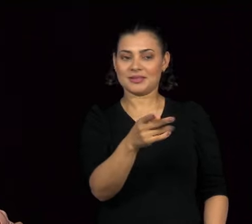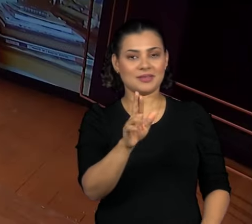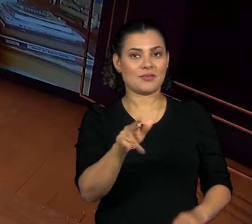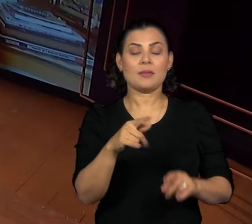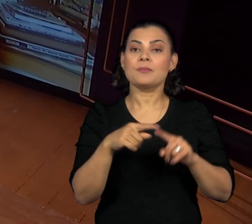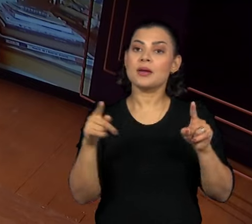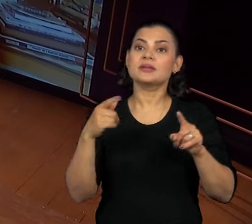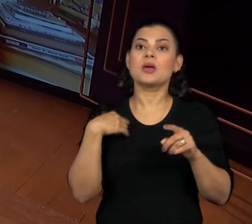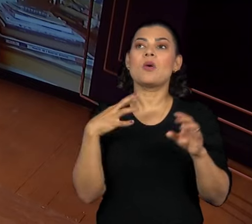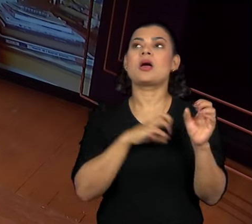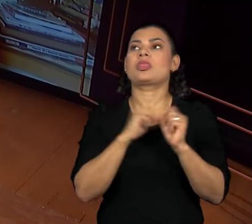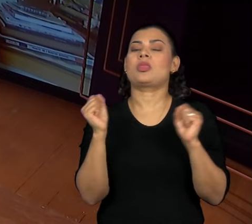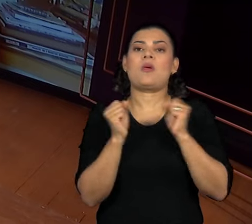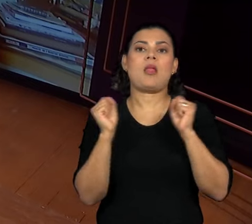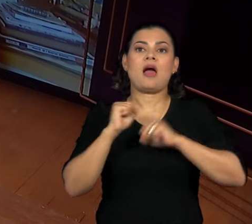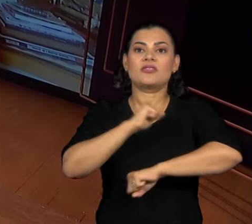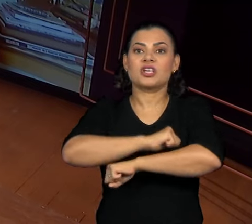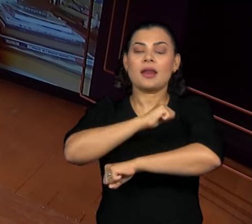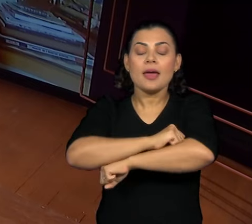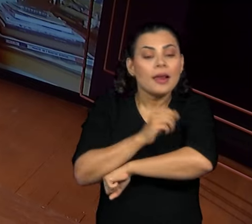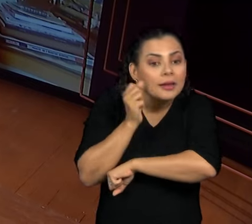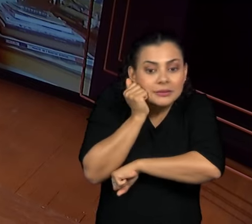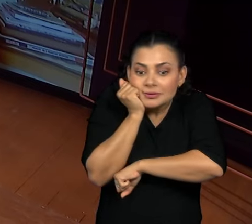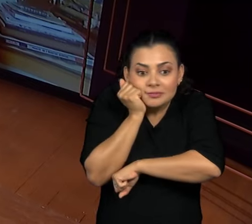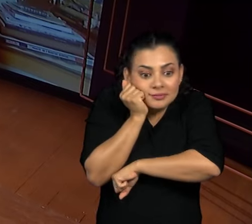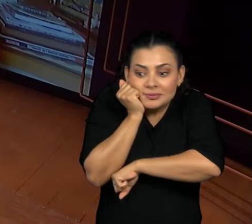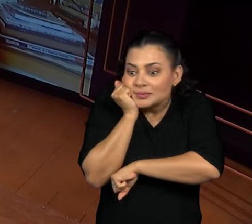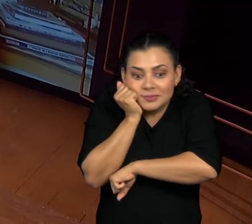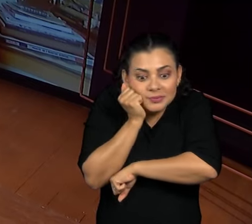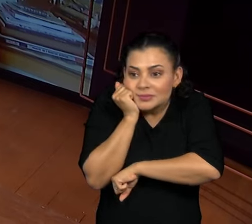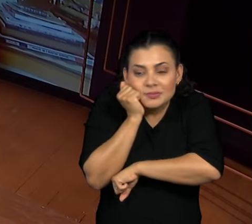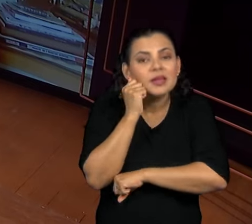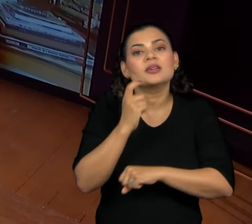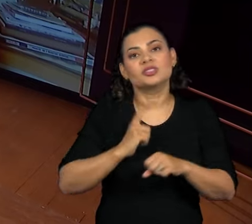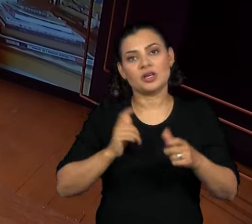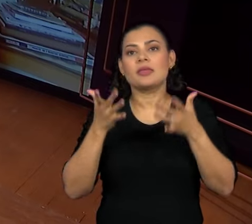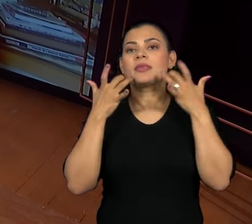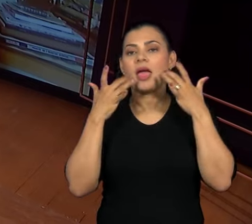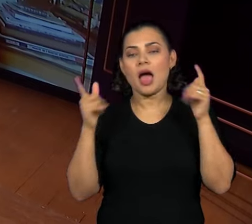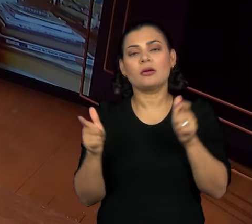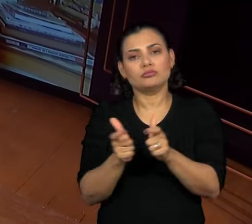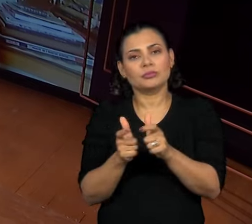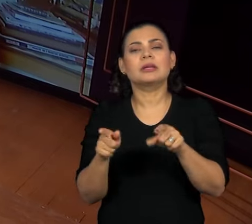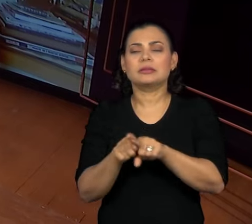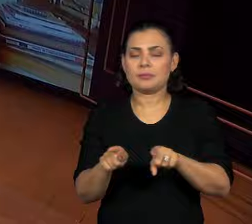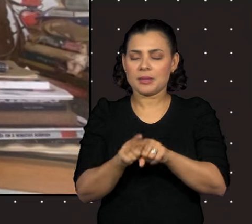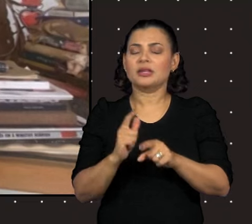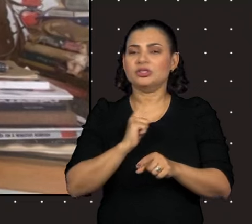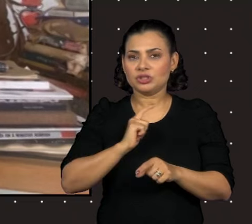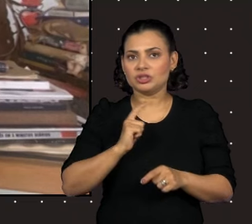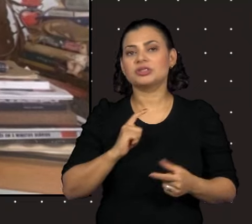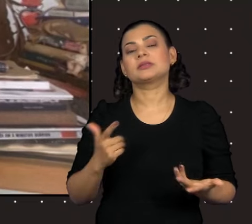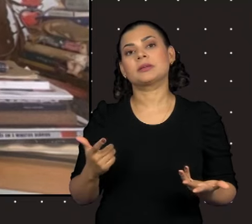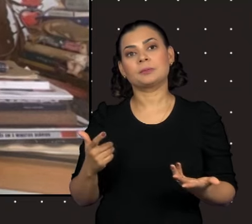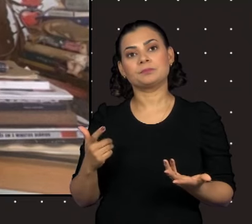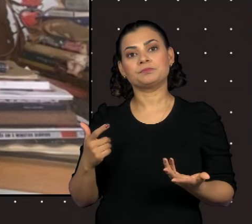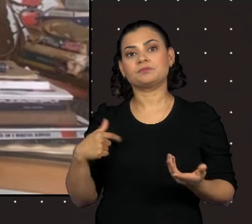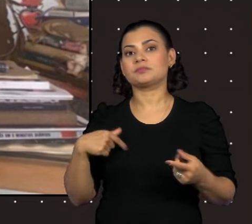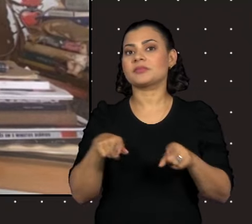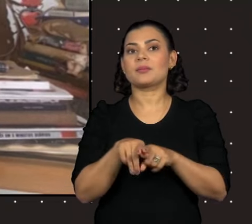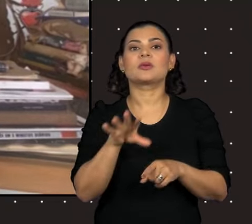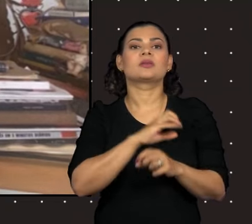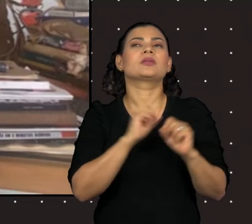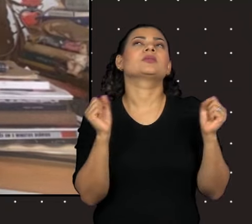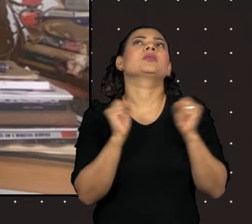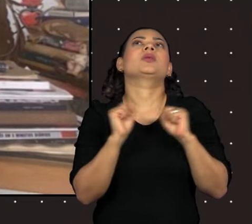Então, mas assim, eu adorava ficar na janela, preferia ficar na janela, mas tinha os teatrinhos, teatro da Tupi, tinha... aliás, eu sou louca por